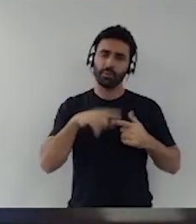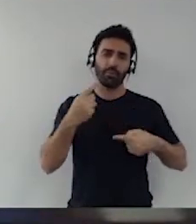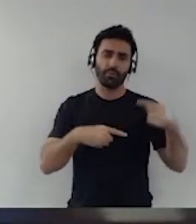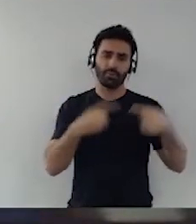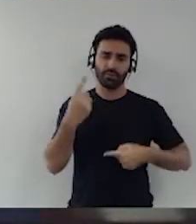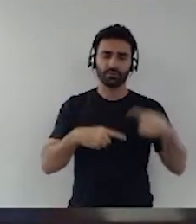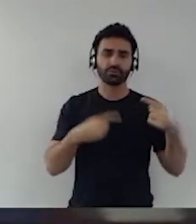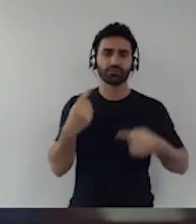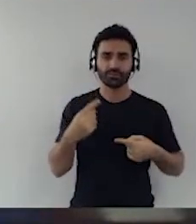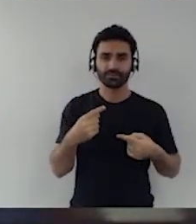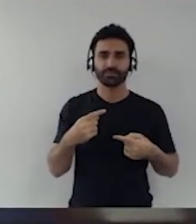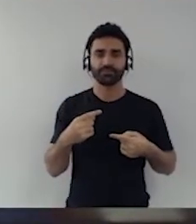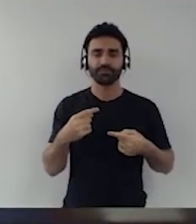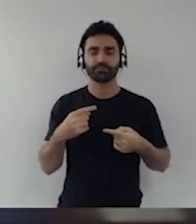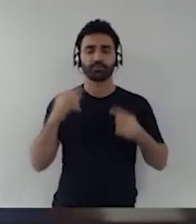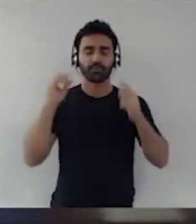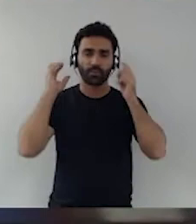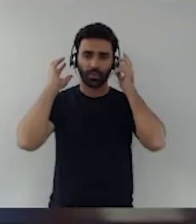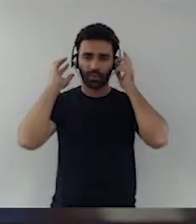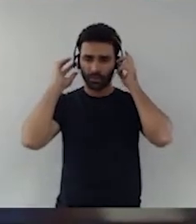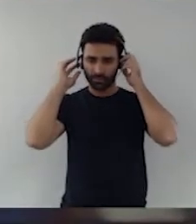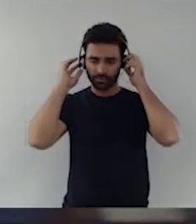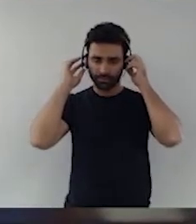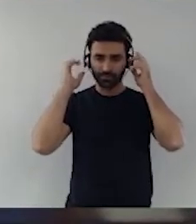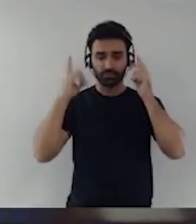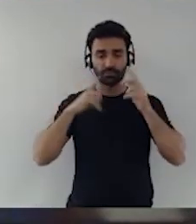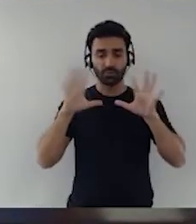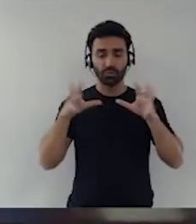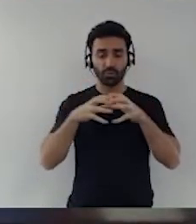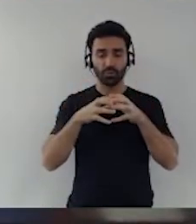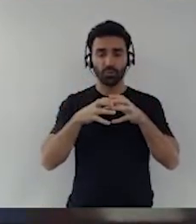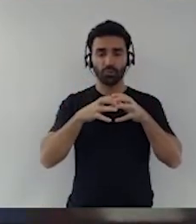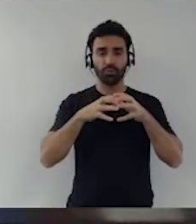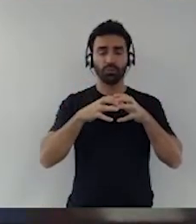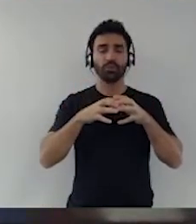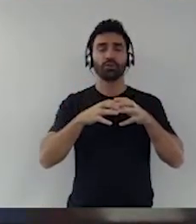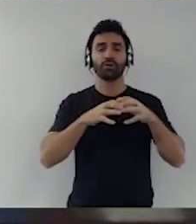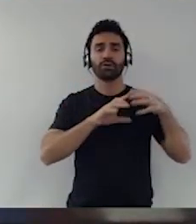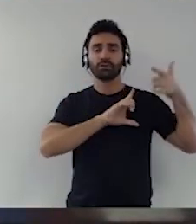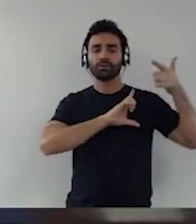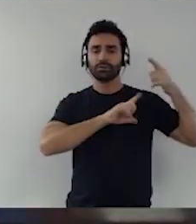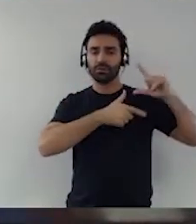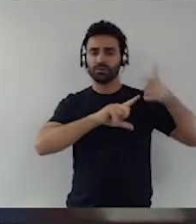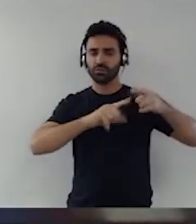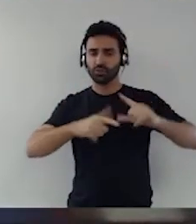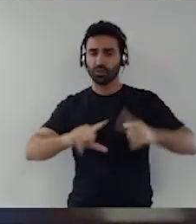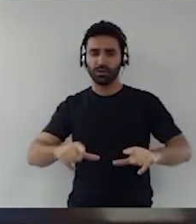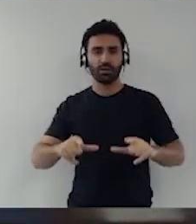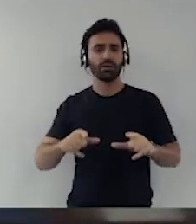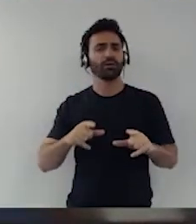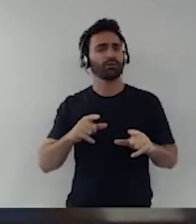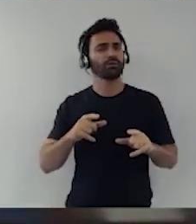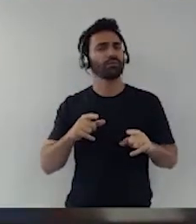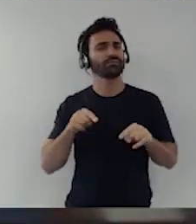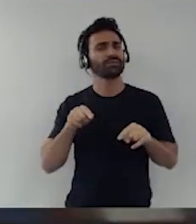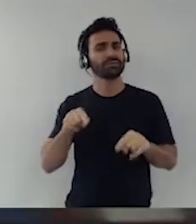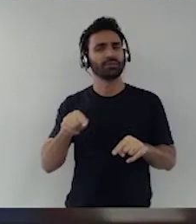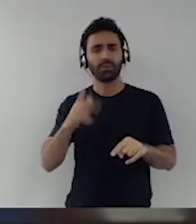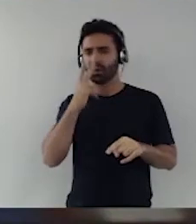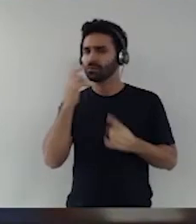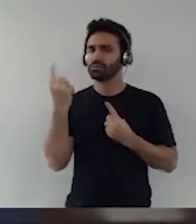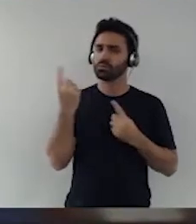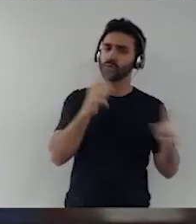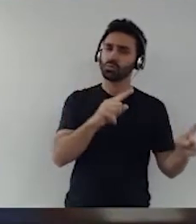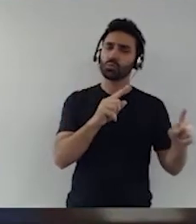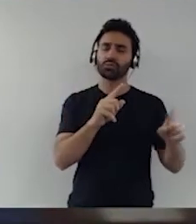coloca em xeque, né, por grupos conservadores, dentro de ações extremamente perigosas à democracia, e